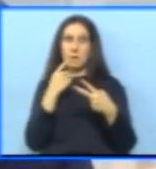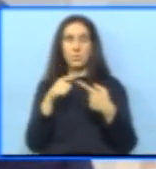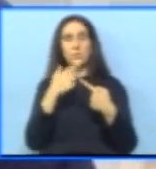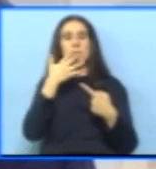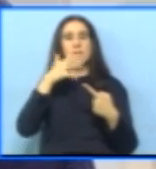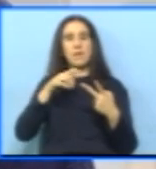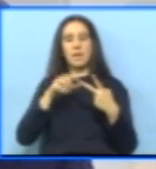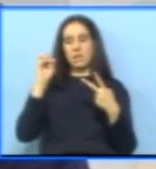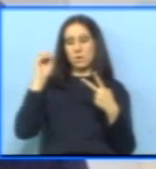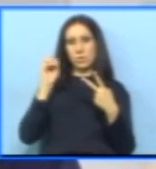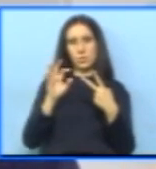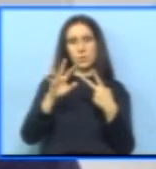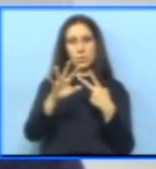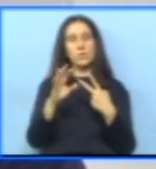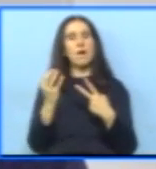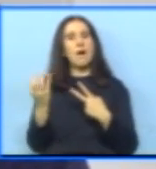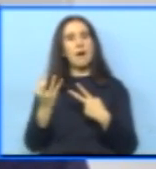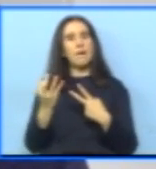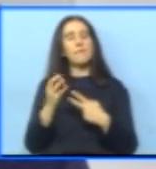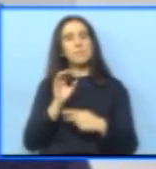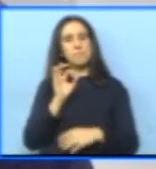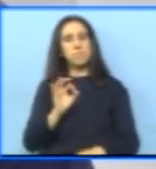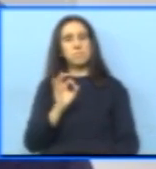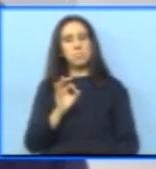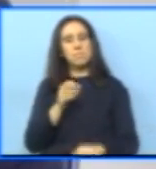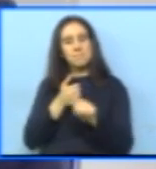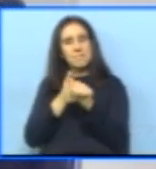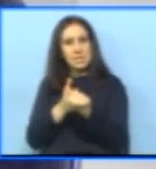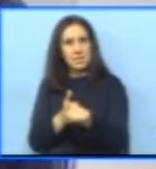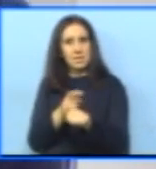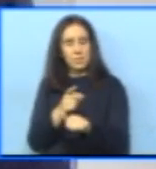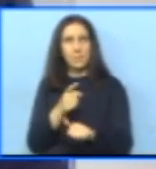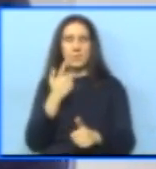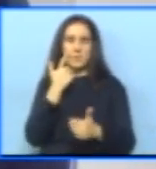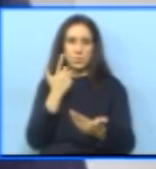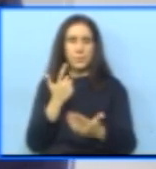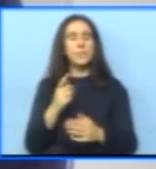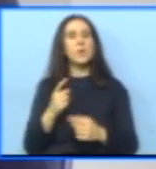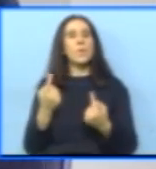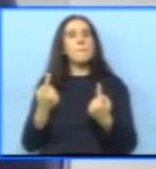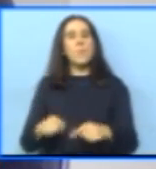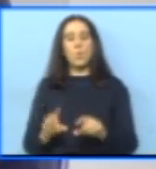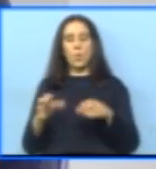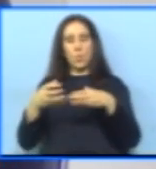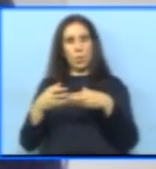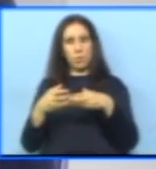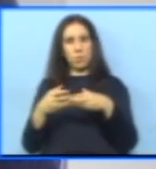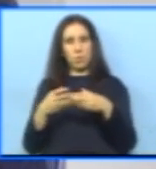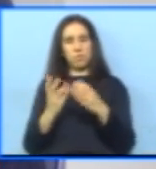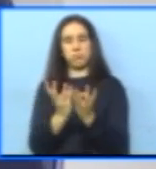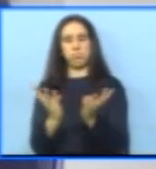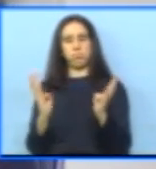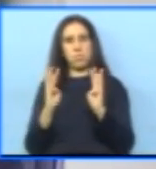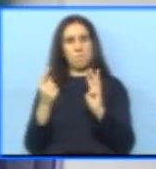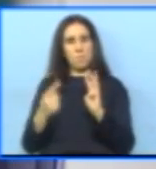e da luz, claramente vão também nesse sentido. Vejamos, não é só o grupo dentro, é o grupo dentro,